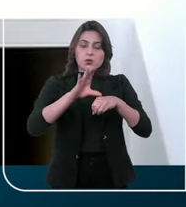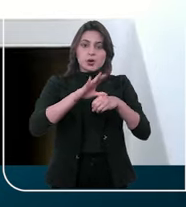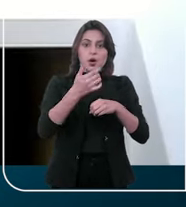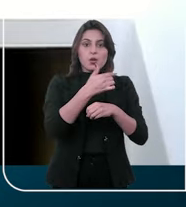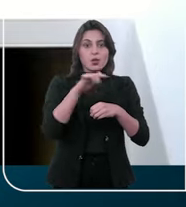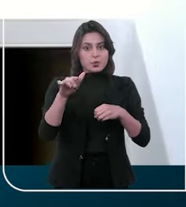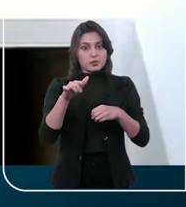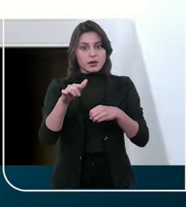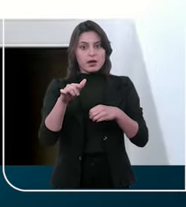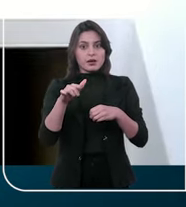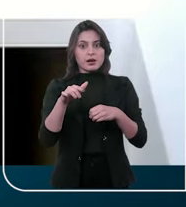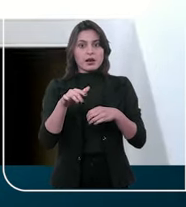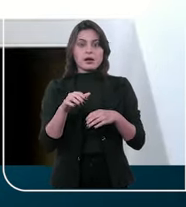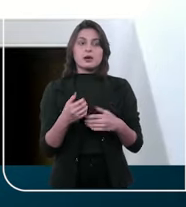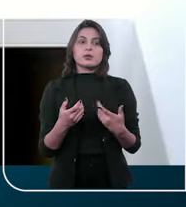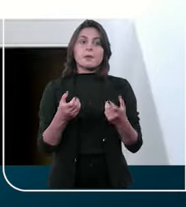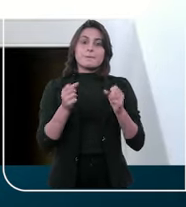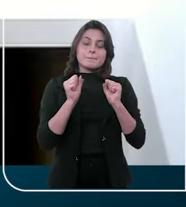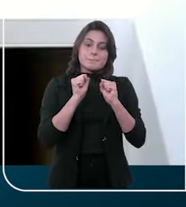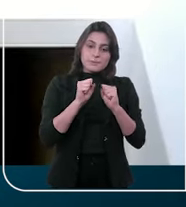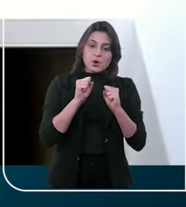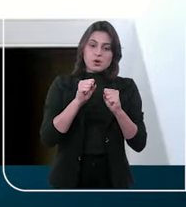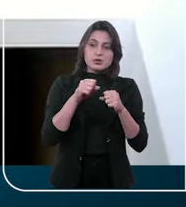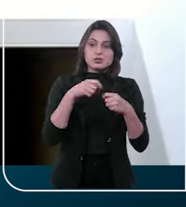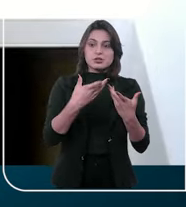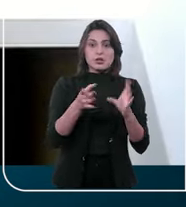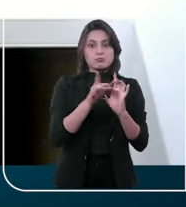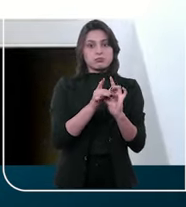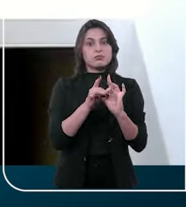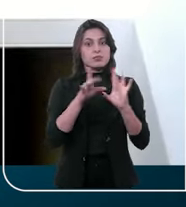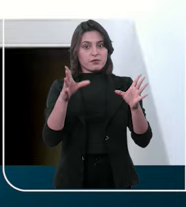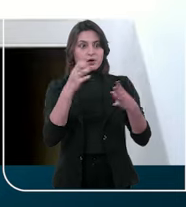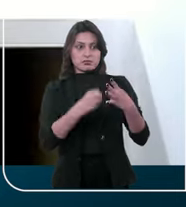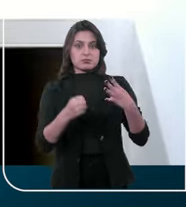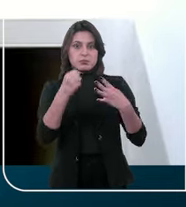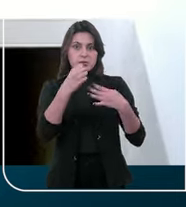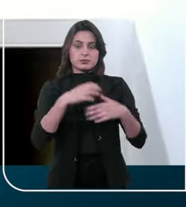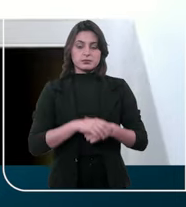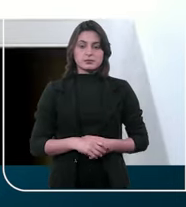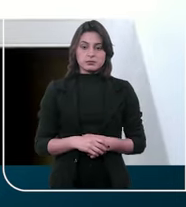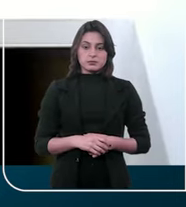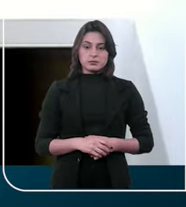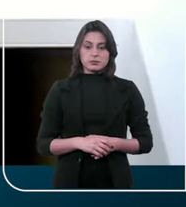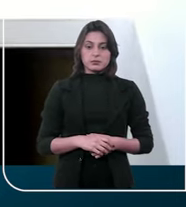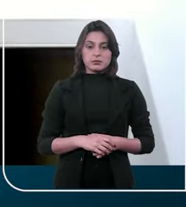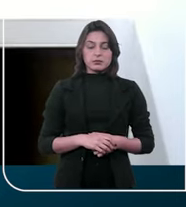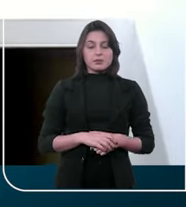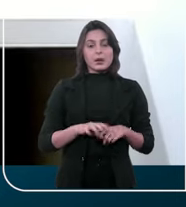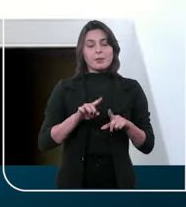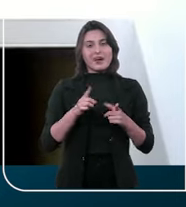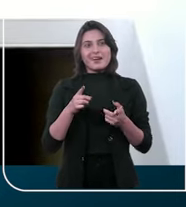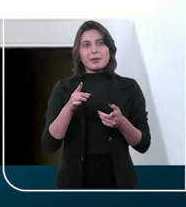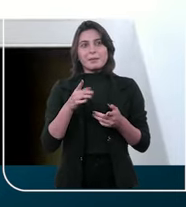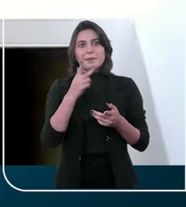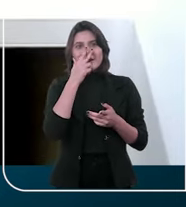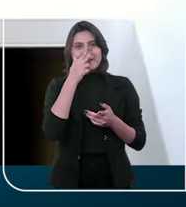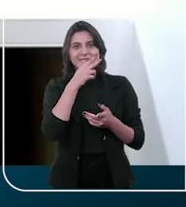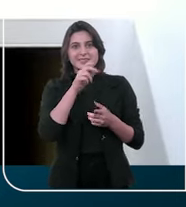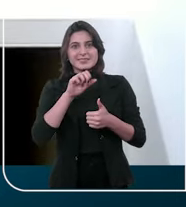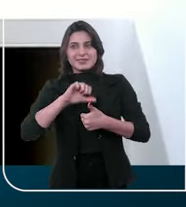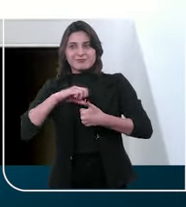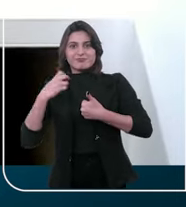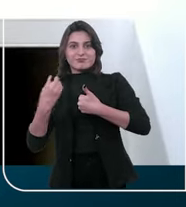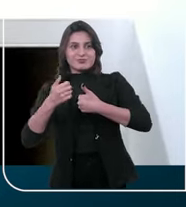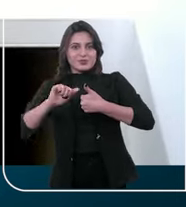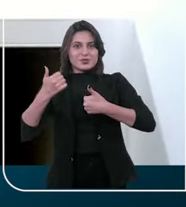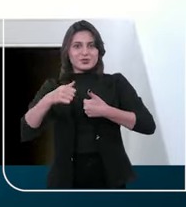para uma hipótese de absolvição sumária, né? Mas nós vemos que há ainda muito receio dos juízes em decidir processos que são da competência do